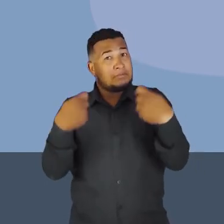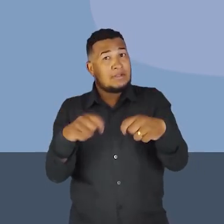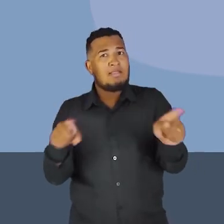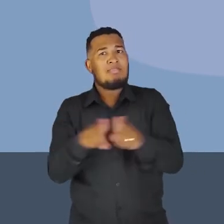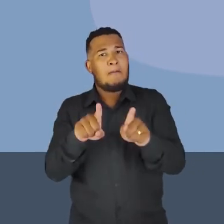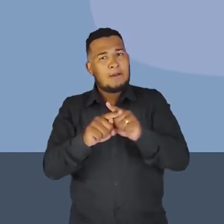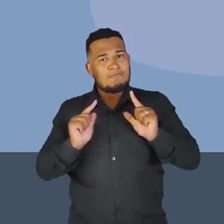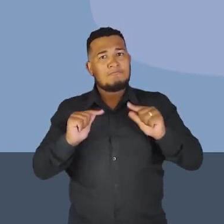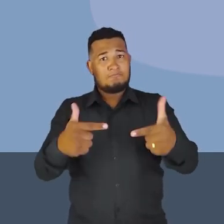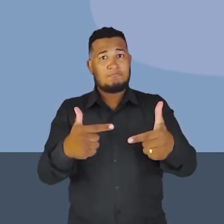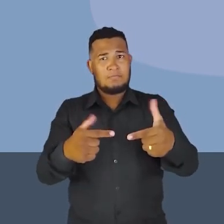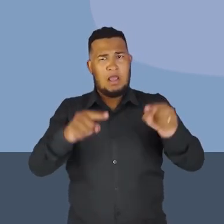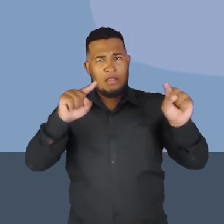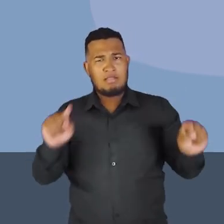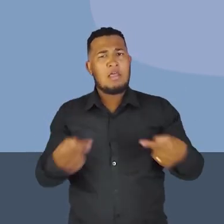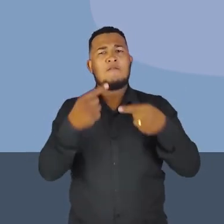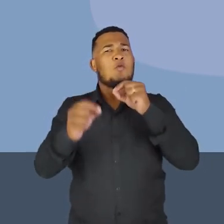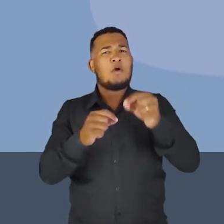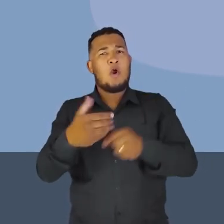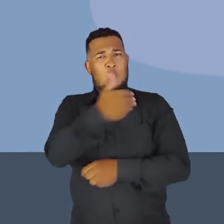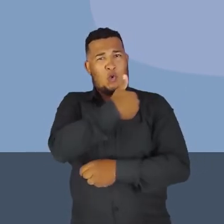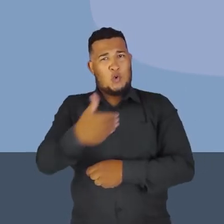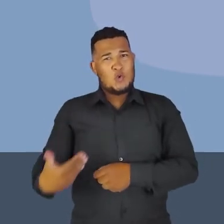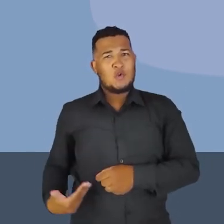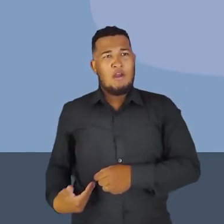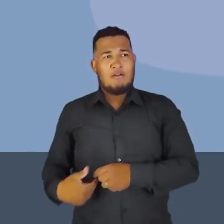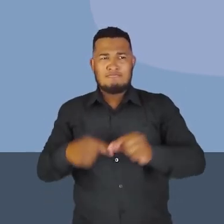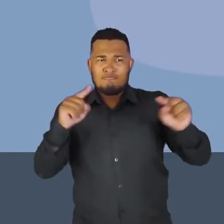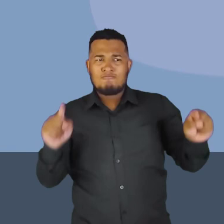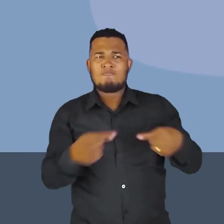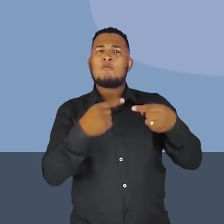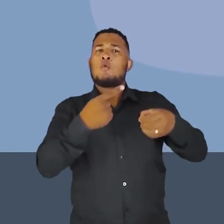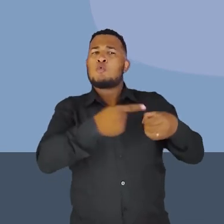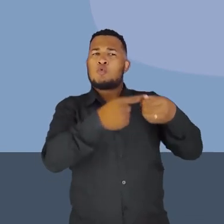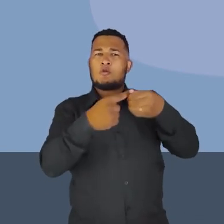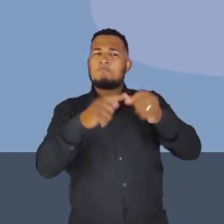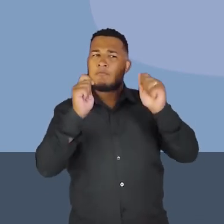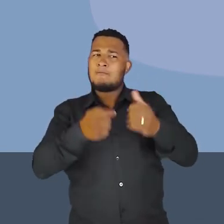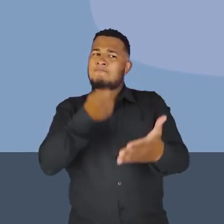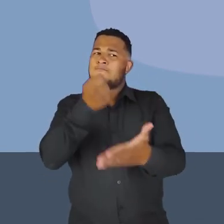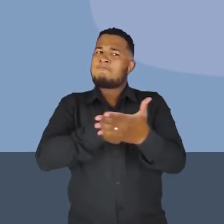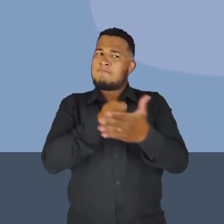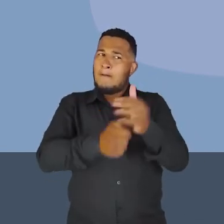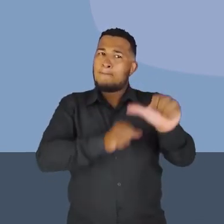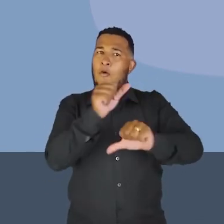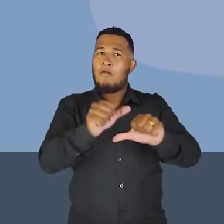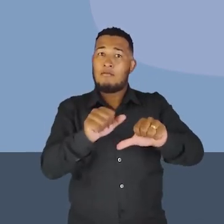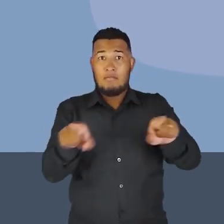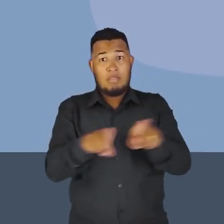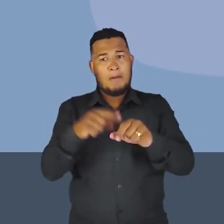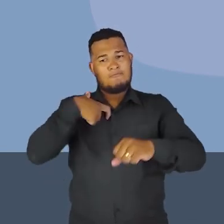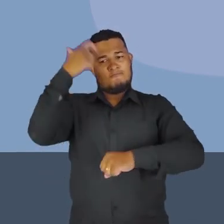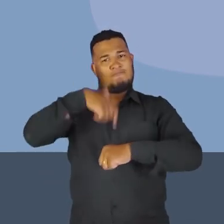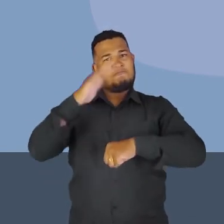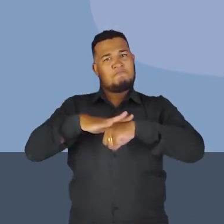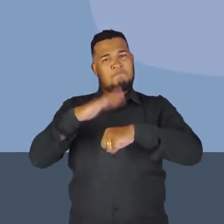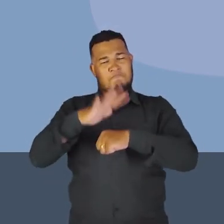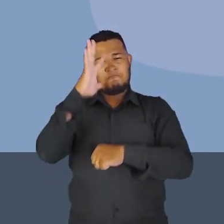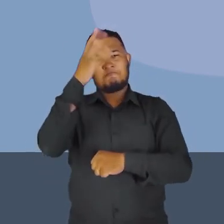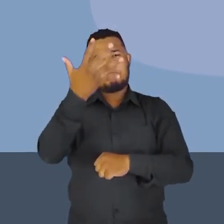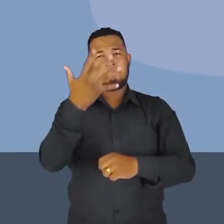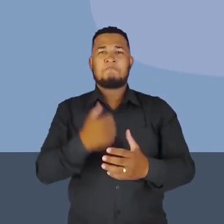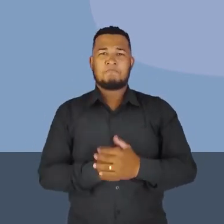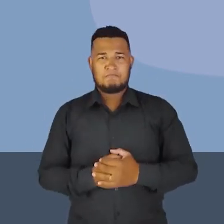das cidades. Desafie seu governo a participar, cobre mudanças e seja você também a solução.